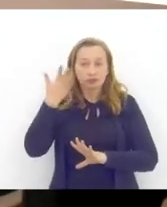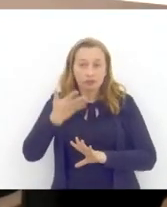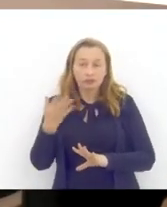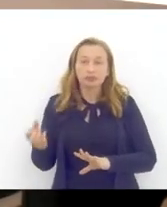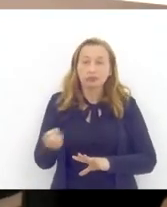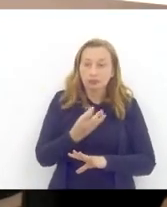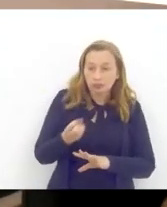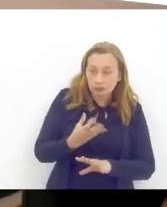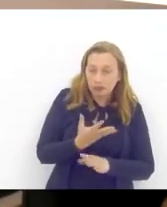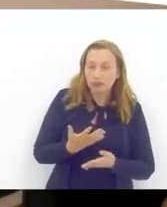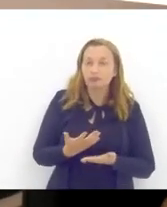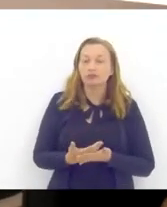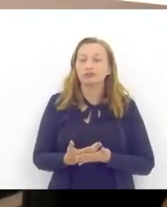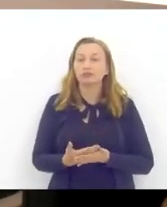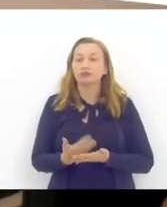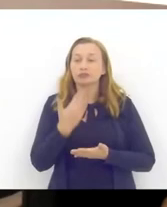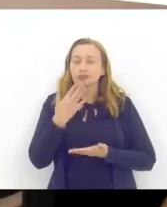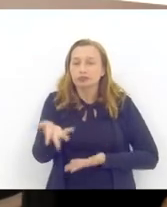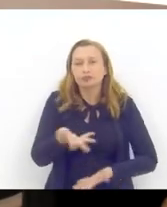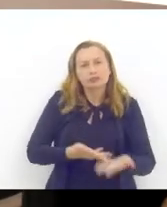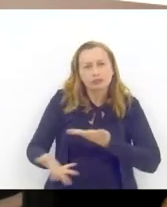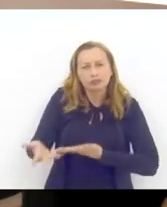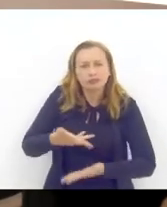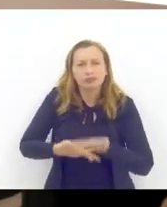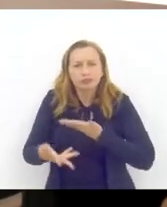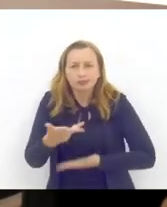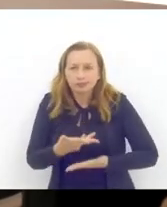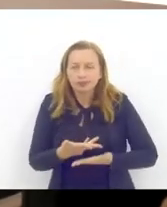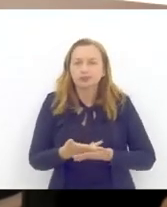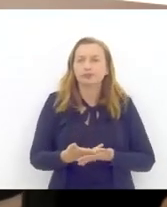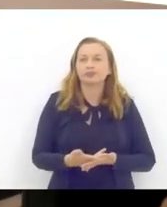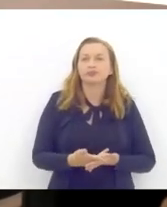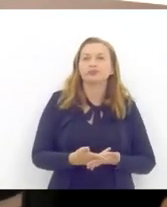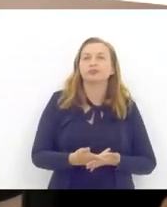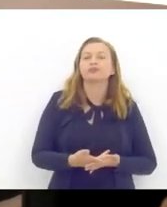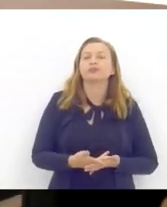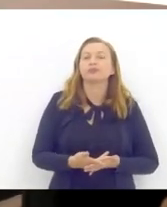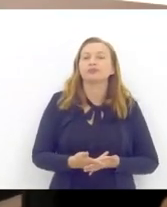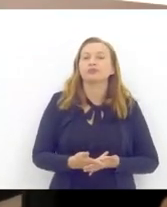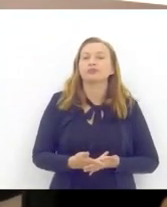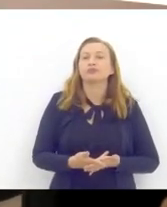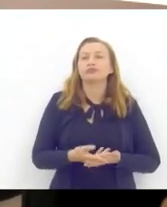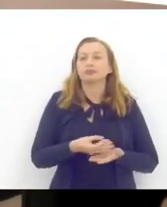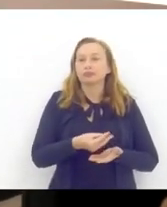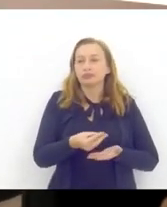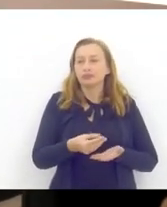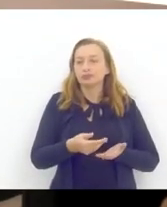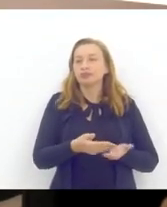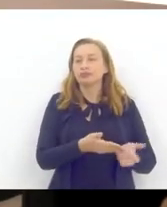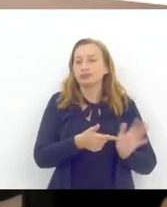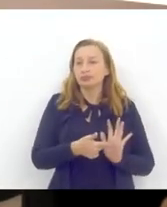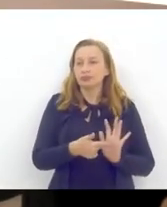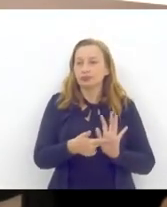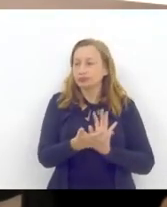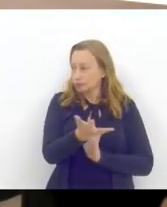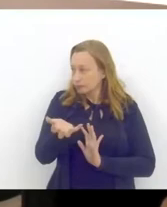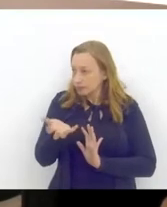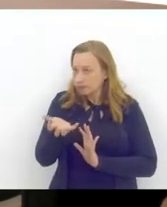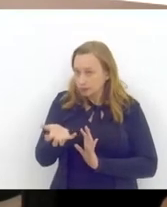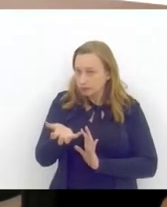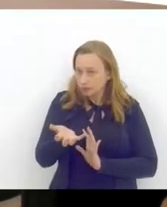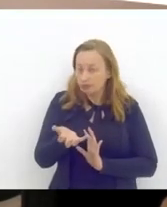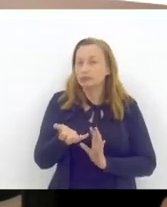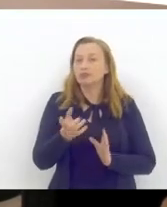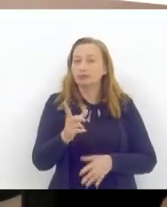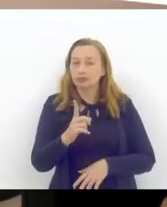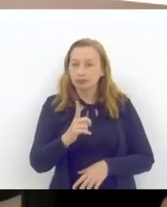Casa Civil, inclusive pedindo compartilhamento, né, desses procedimentos que estão à disposição aqui de Vossas Excelências, se quiserem, que inclusive há